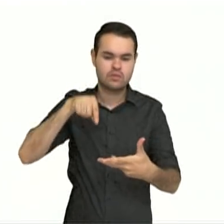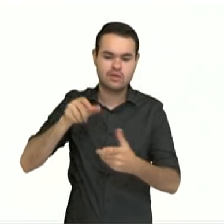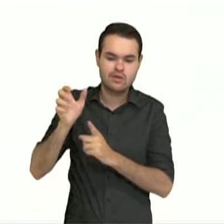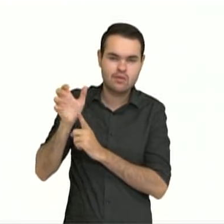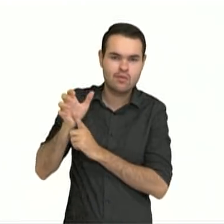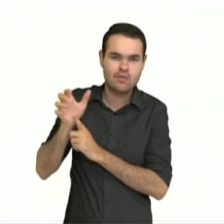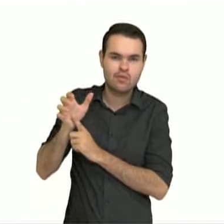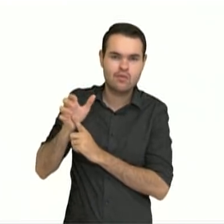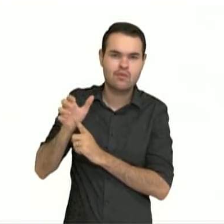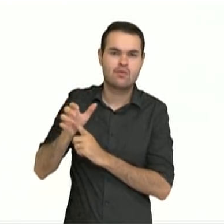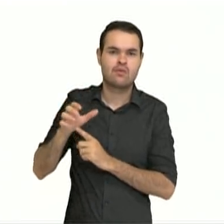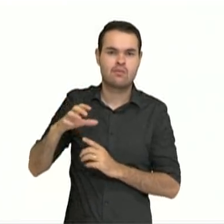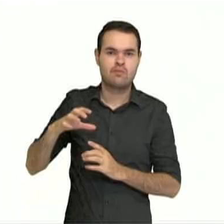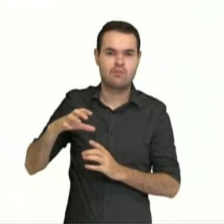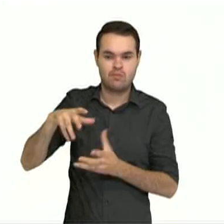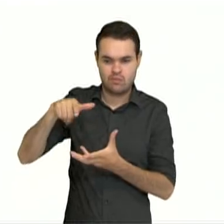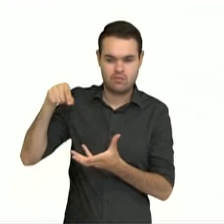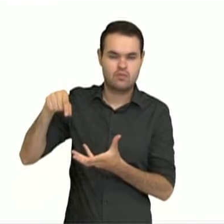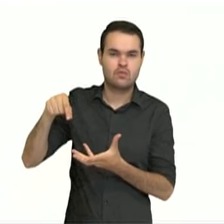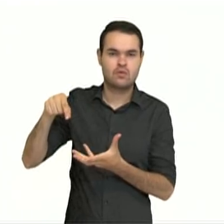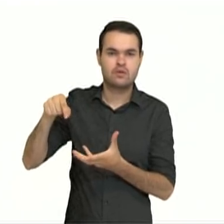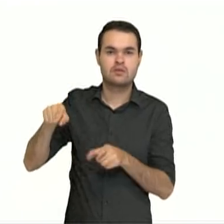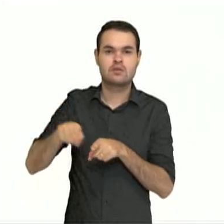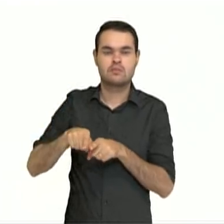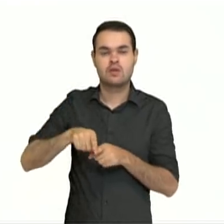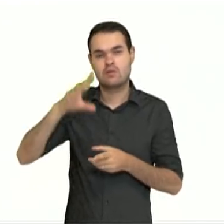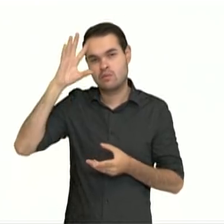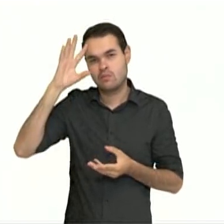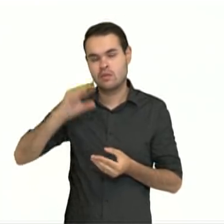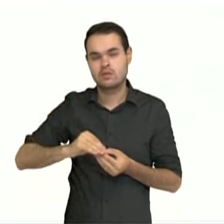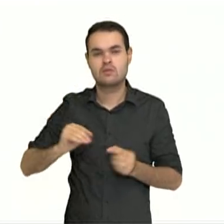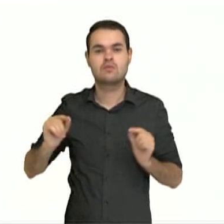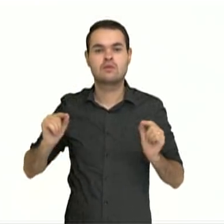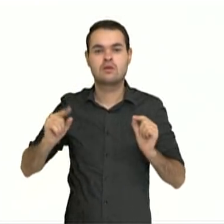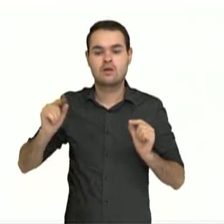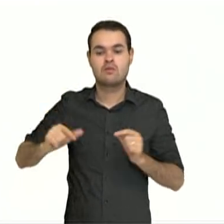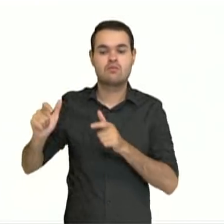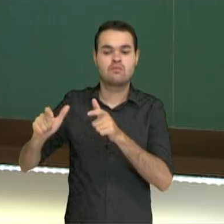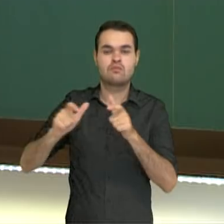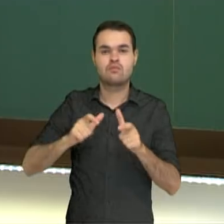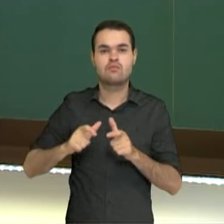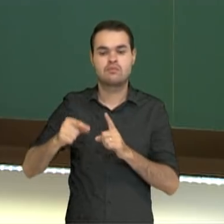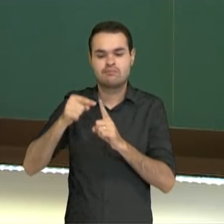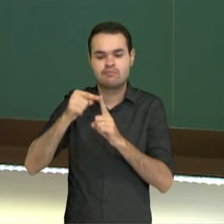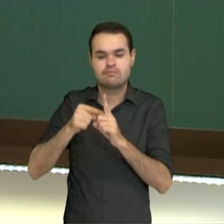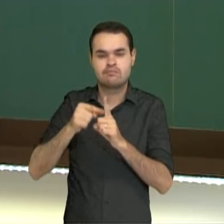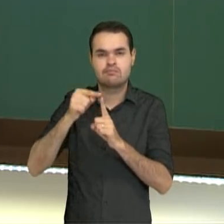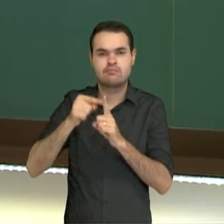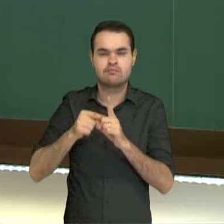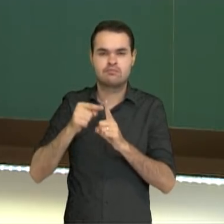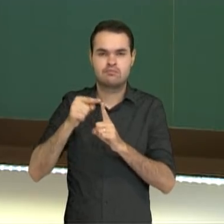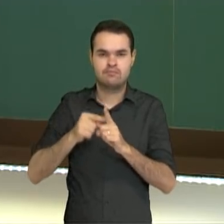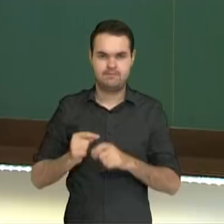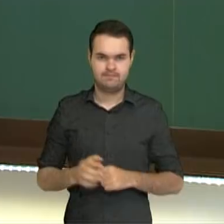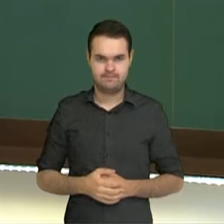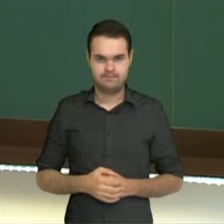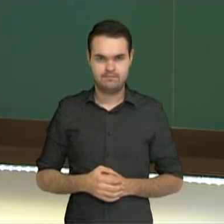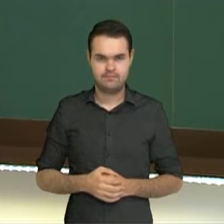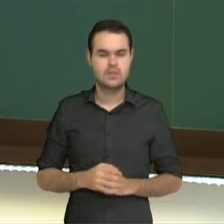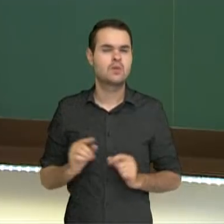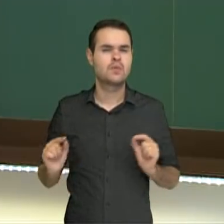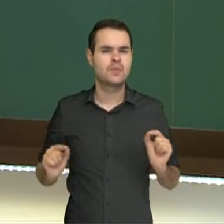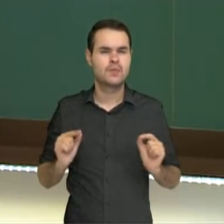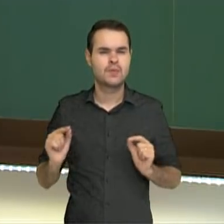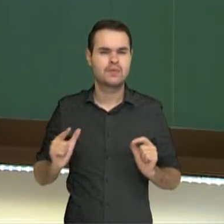e entender as zonas térmicas. O que são as zonas térmicas? Que influências existem na Terra